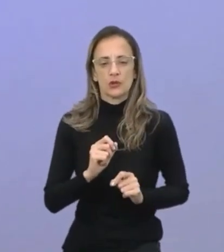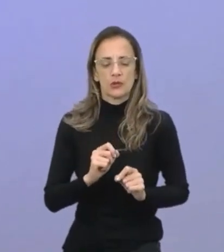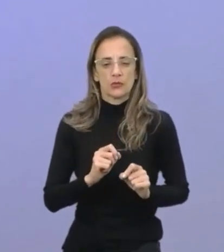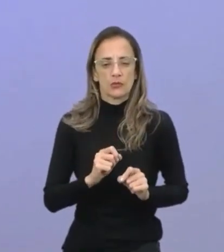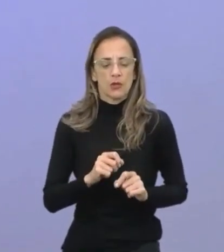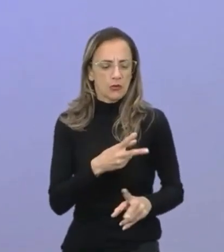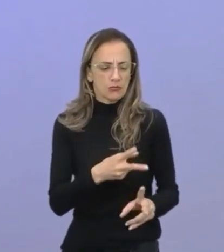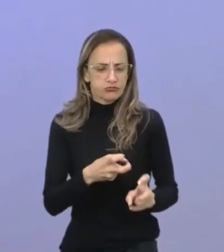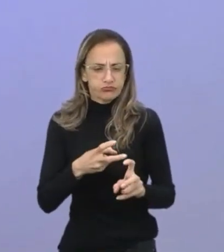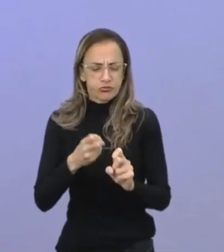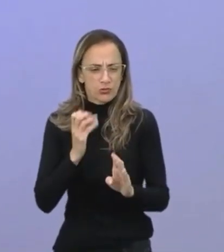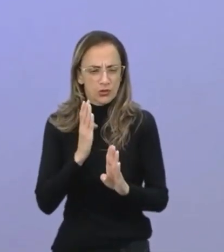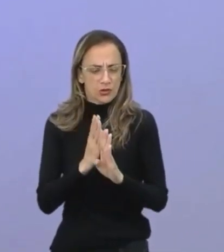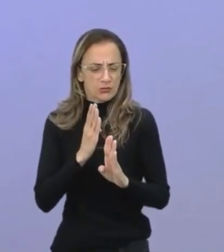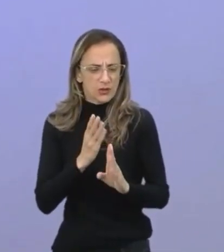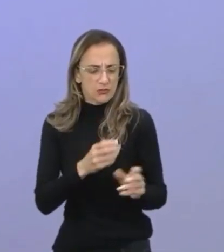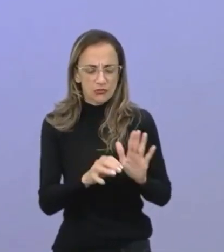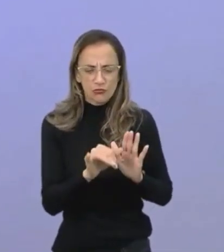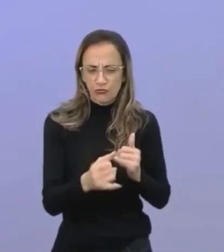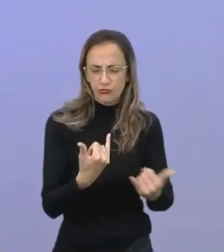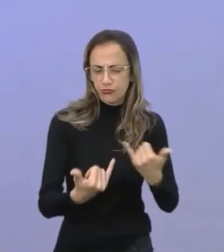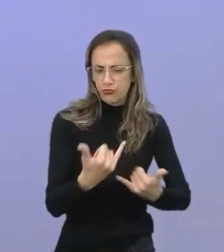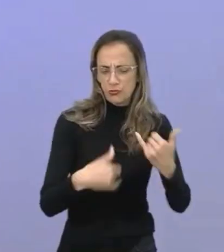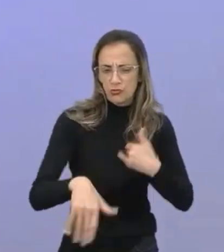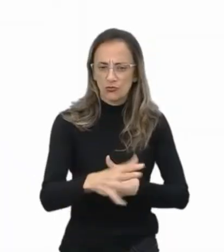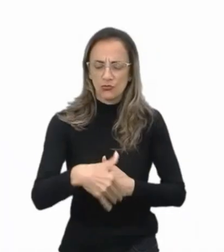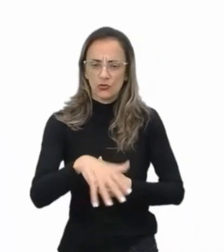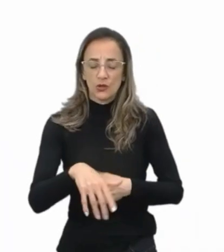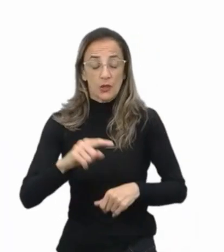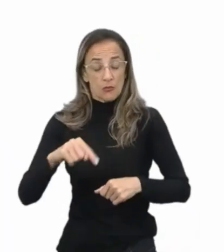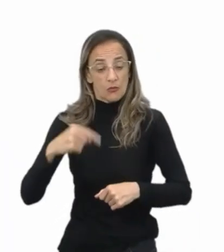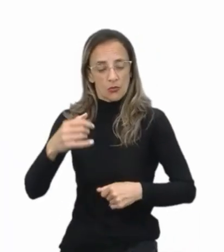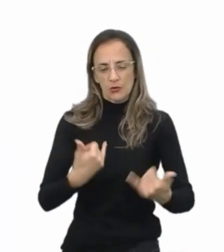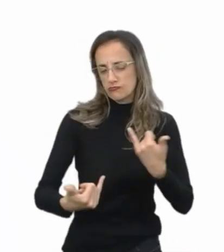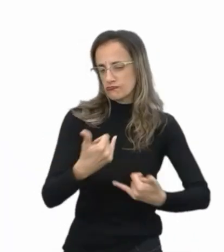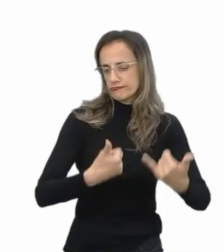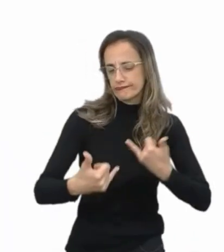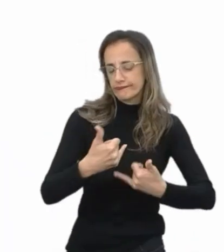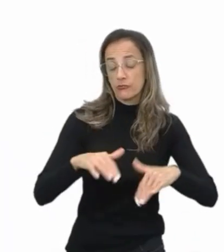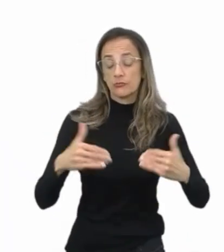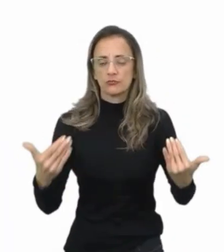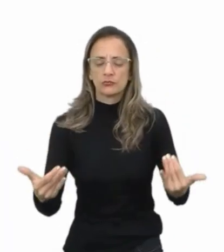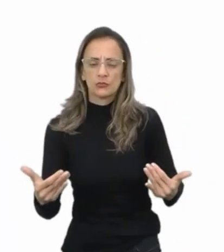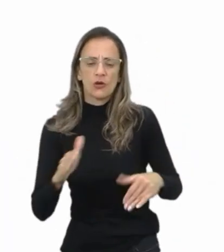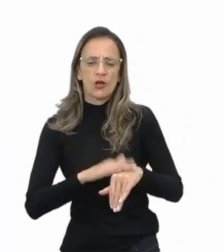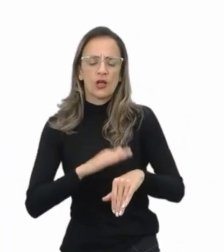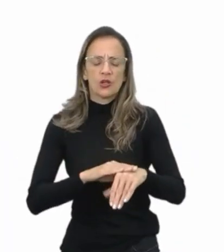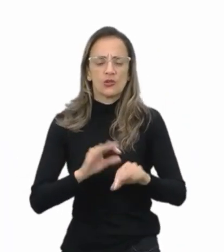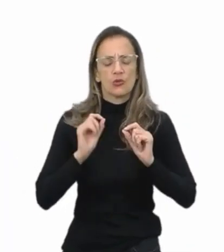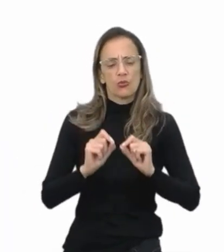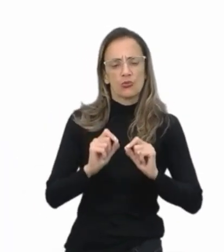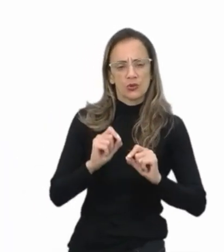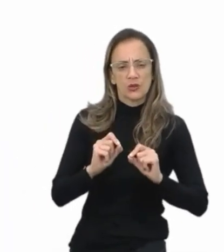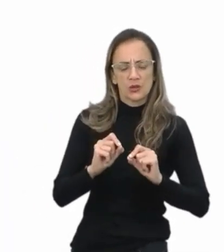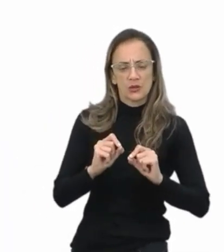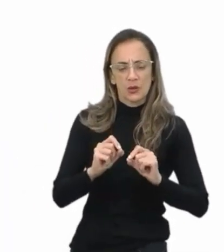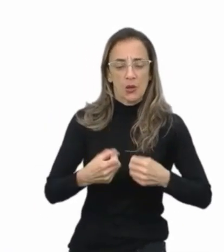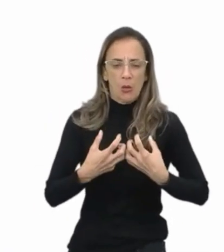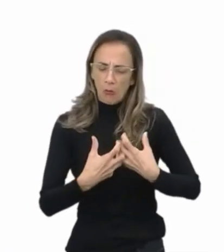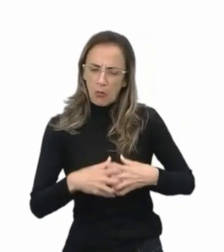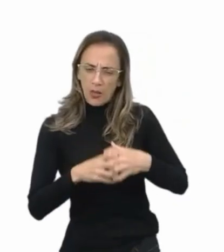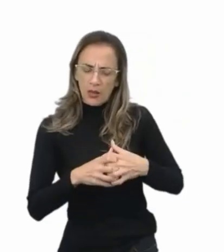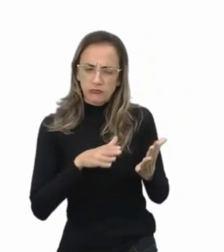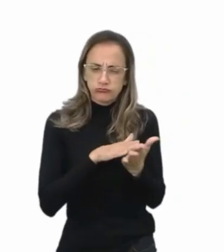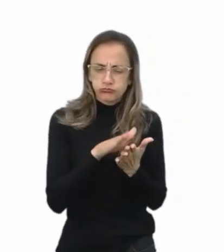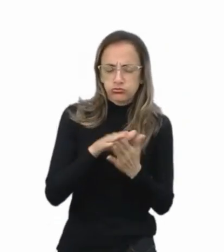vão captar informações do ambiente. Depois que os sensores eles captarem essas informações, então, eles vão desencadear ações mecânicas.